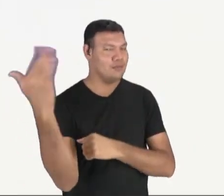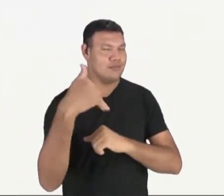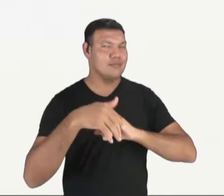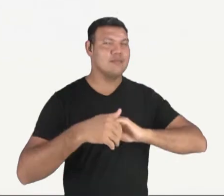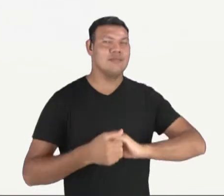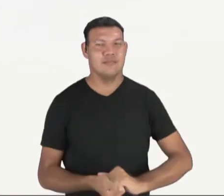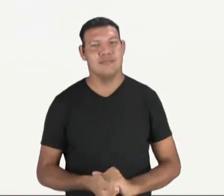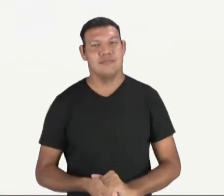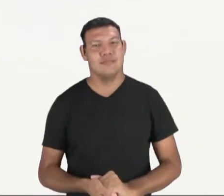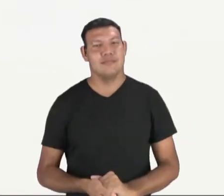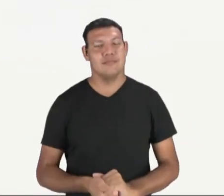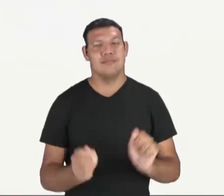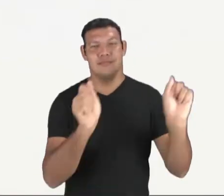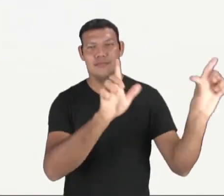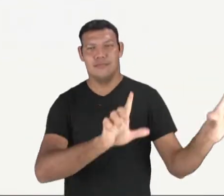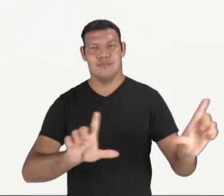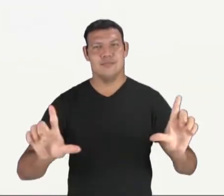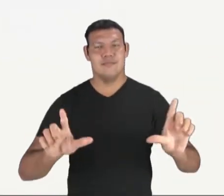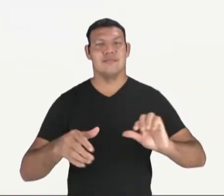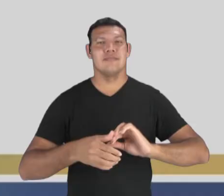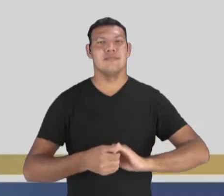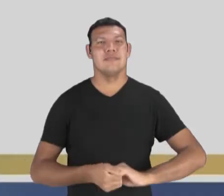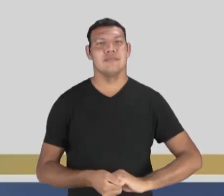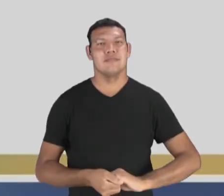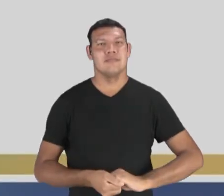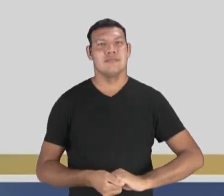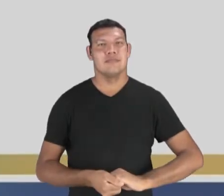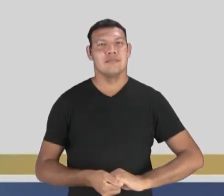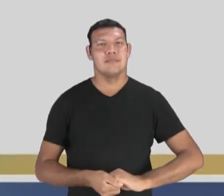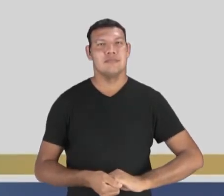comigo para o nosso material. Acompanhe.